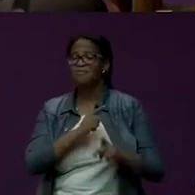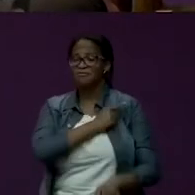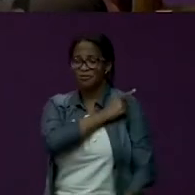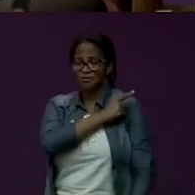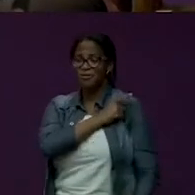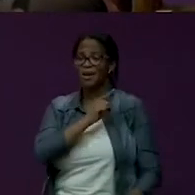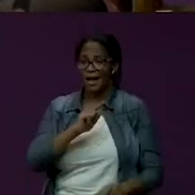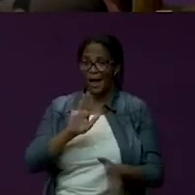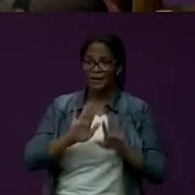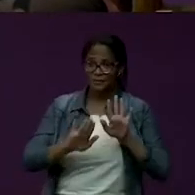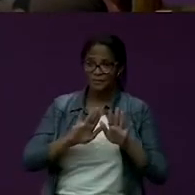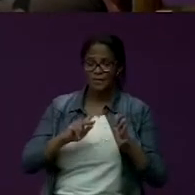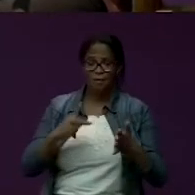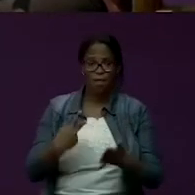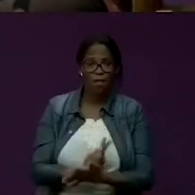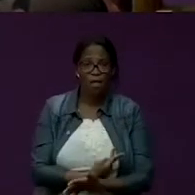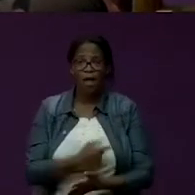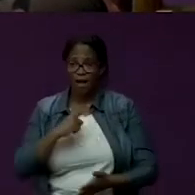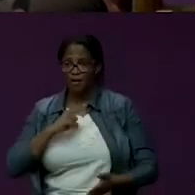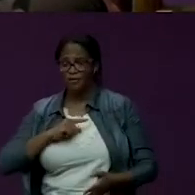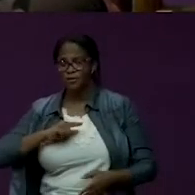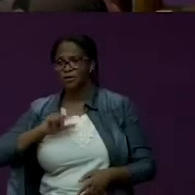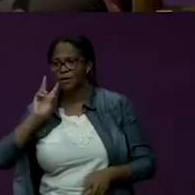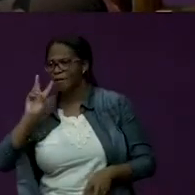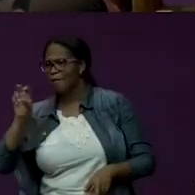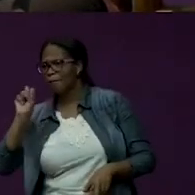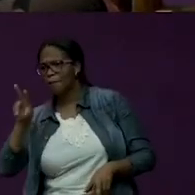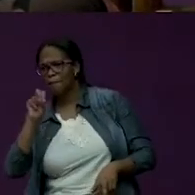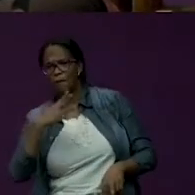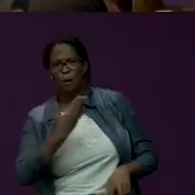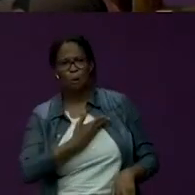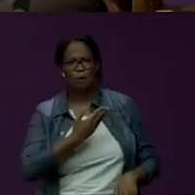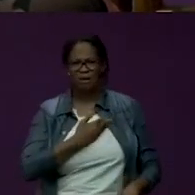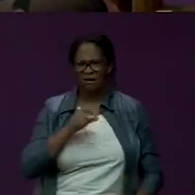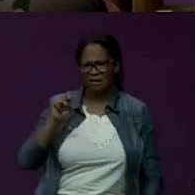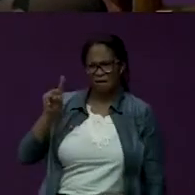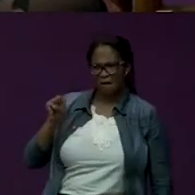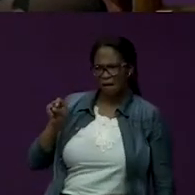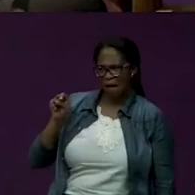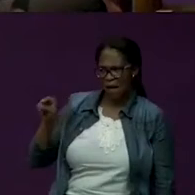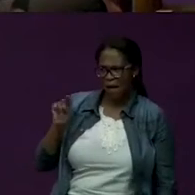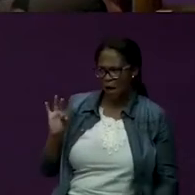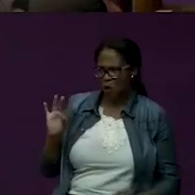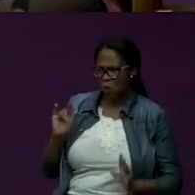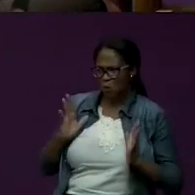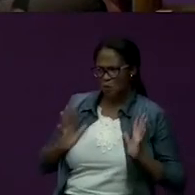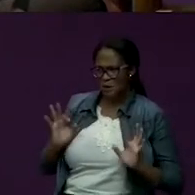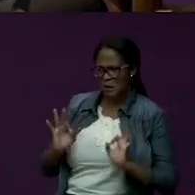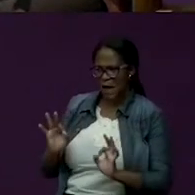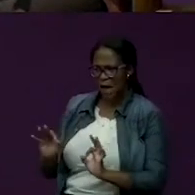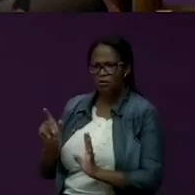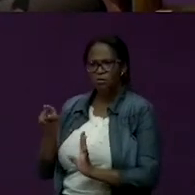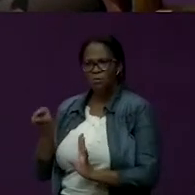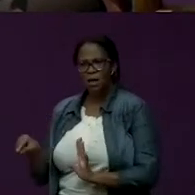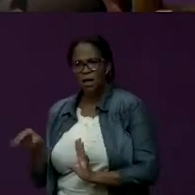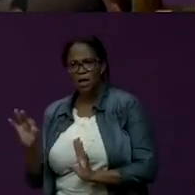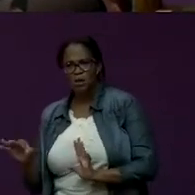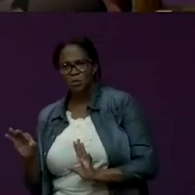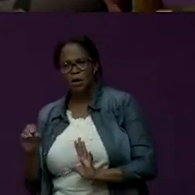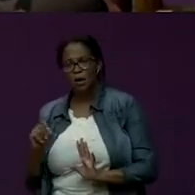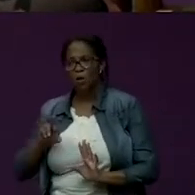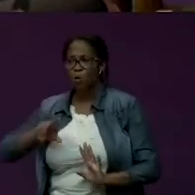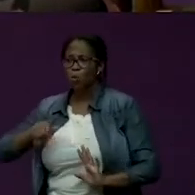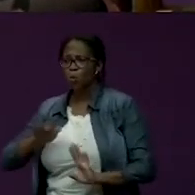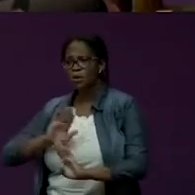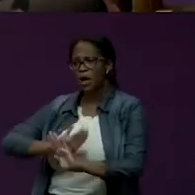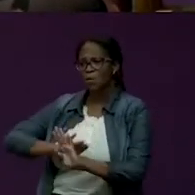nós caímos nisso. A gente vê vários colegas, né, falar assim, ah, mas será que tudo é certo mesmo? Será que não tem